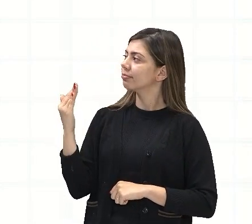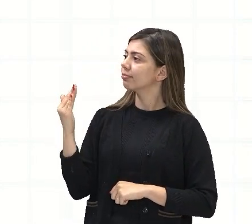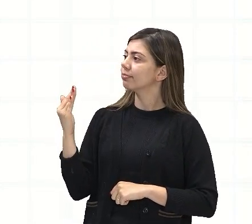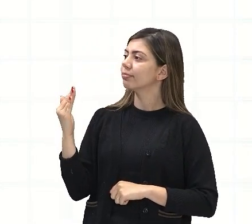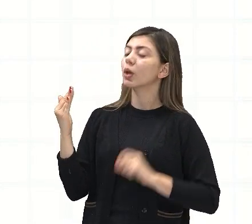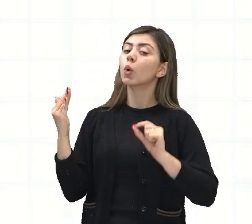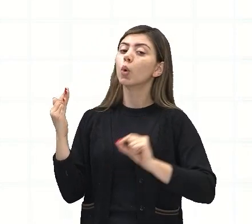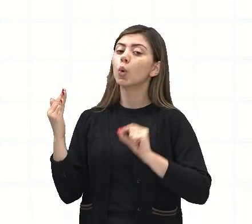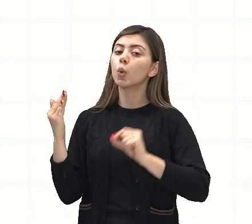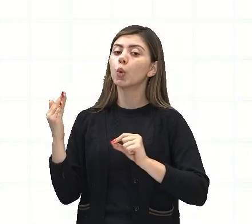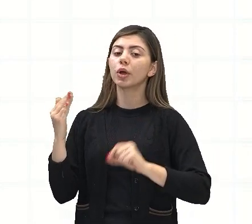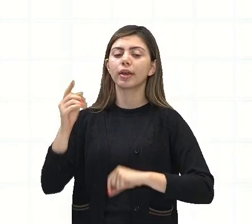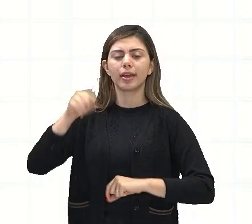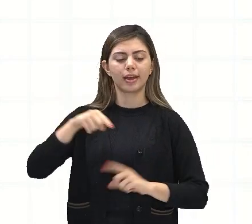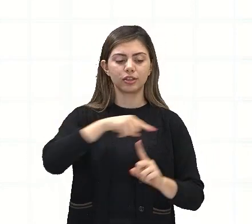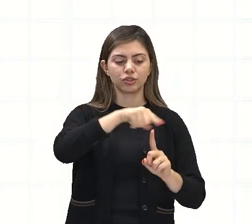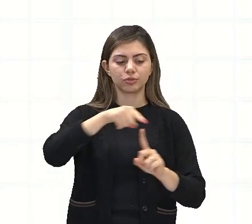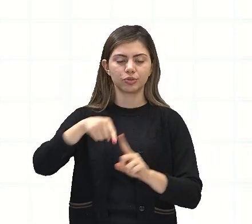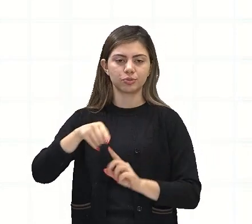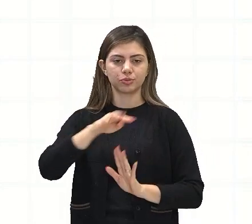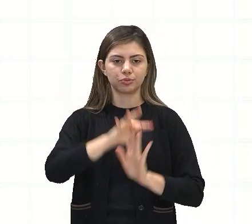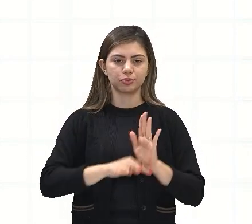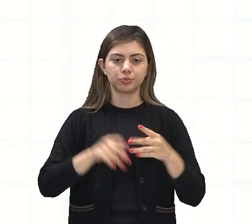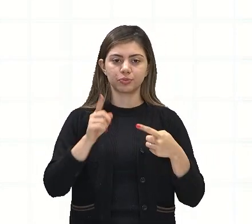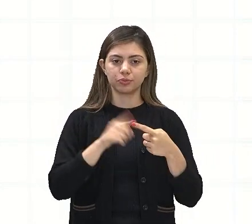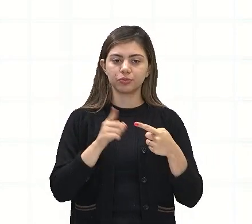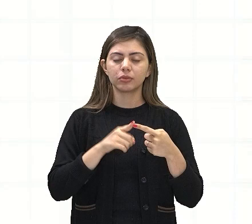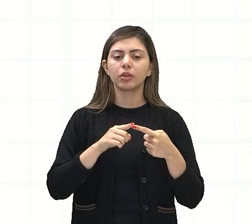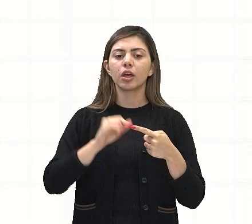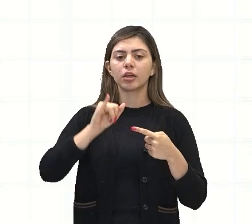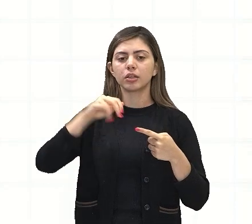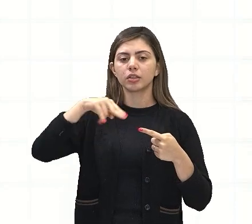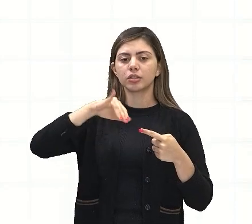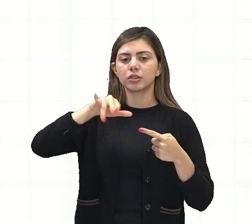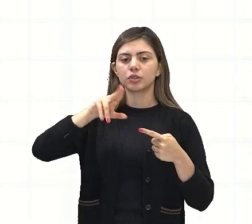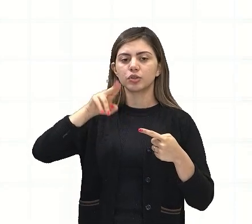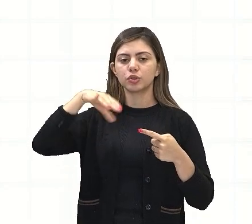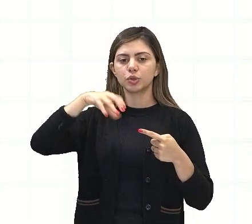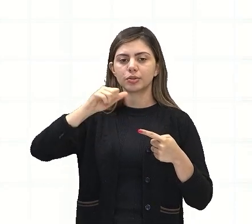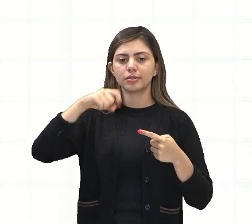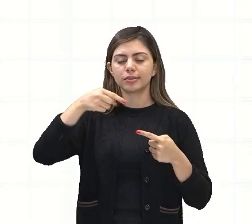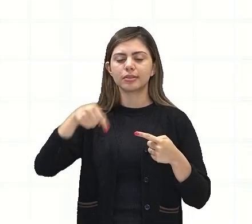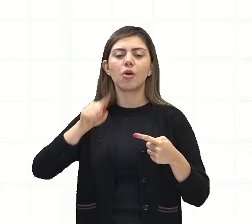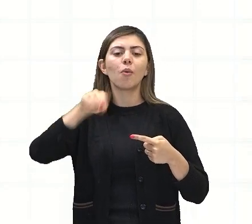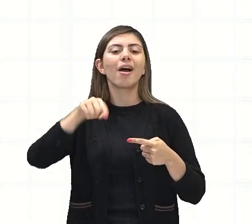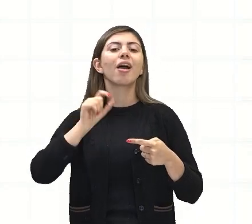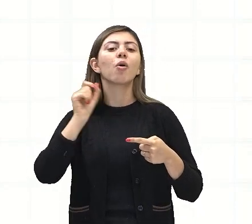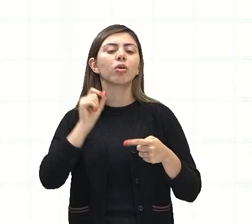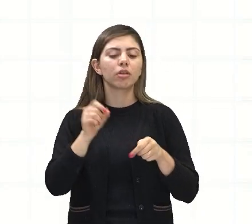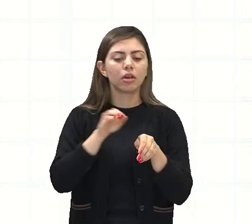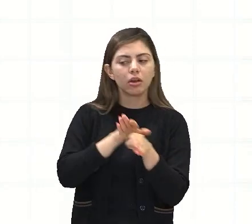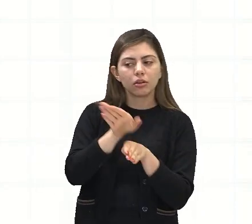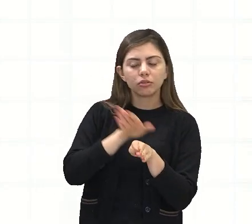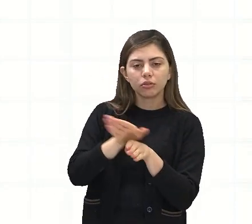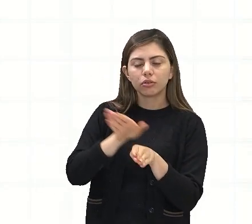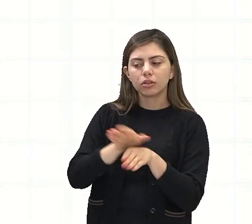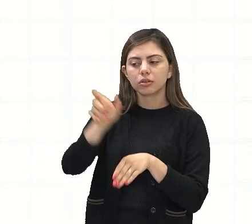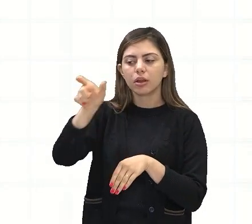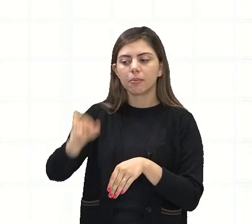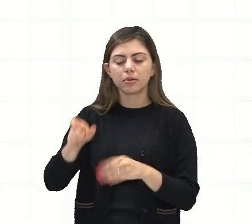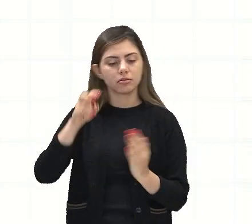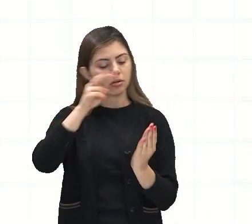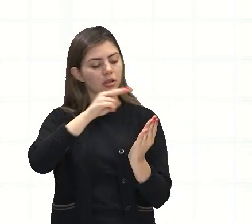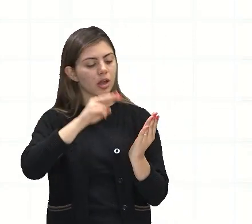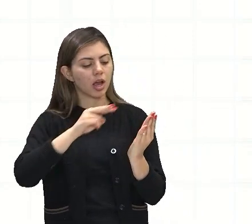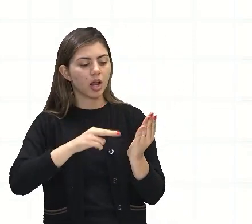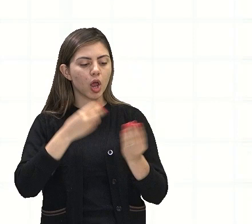tem vários tipos de texto. Olha, a injunção, que vai orientar o leitor a realizar uma